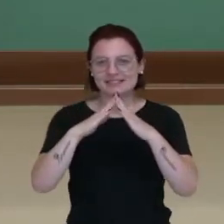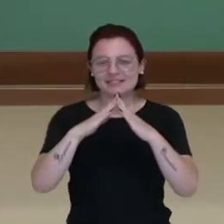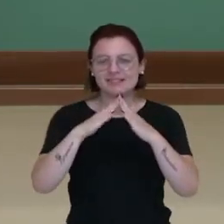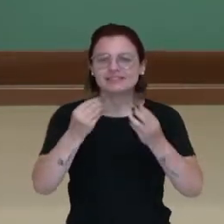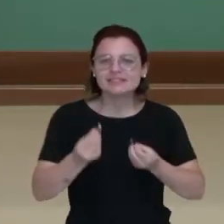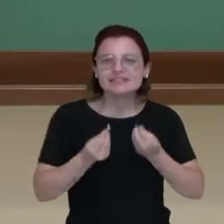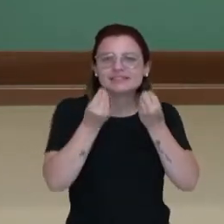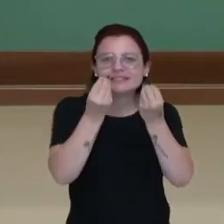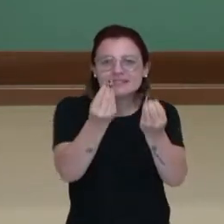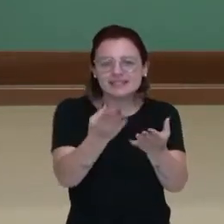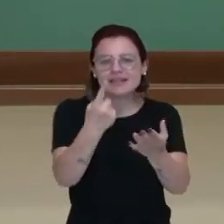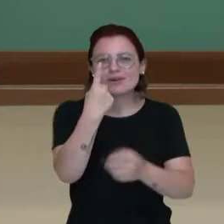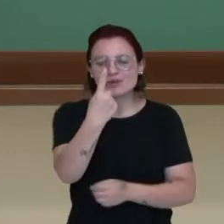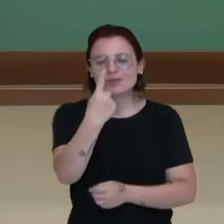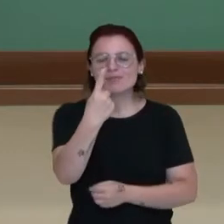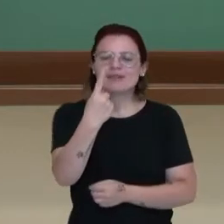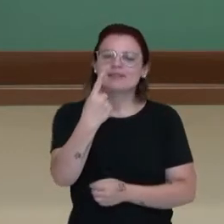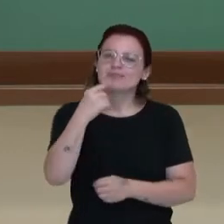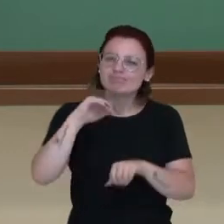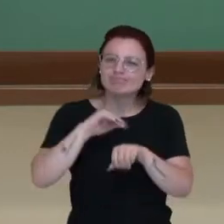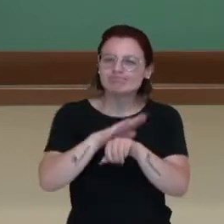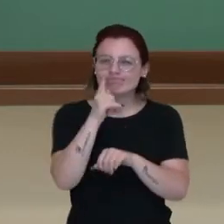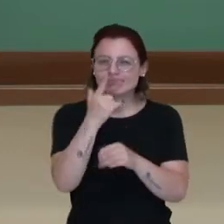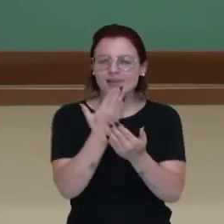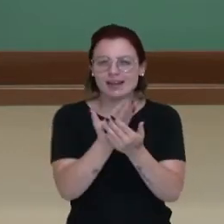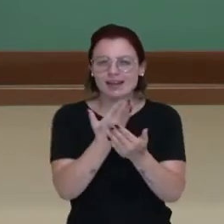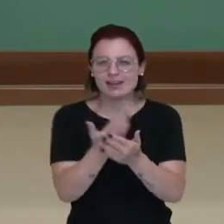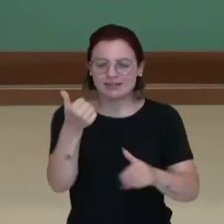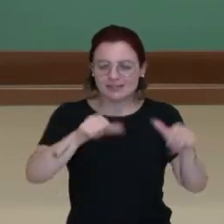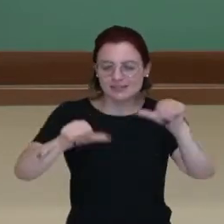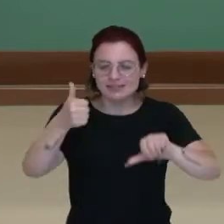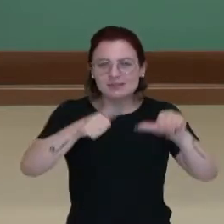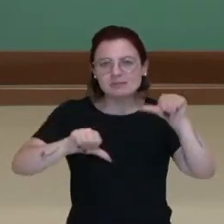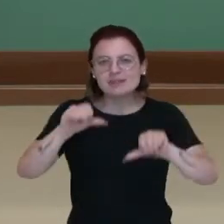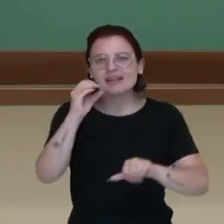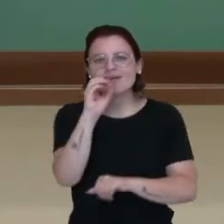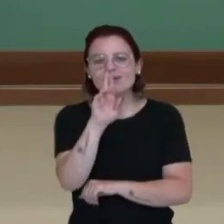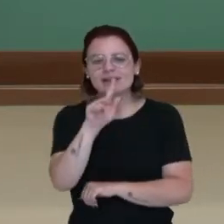Levando mais uma aula de Química Orgânica.